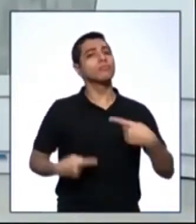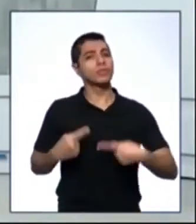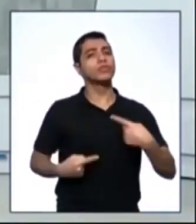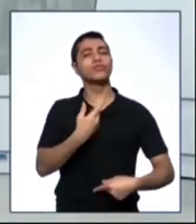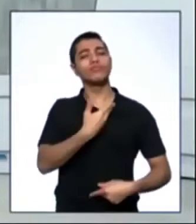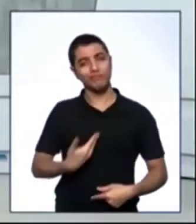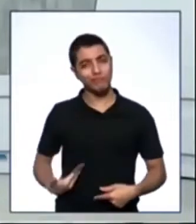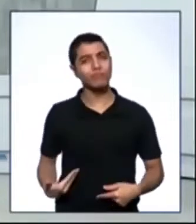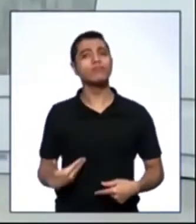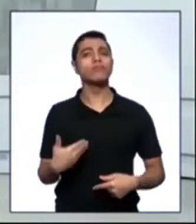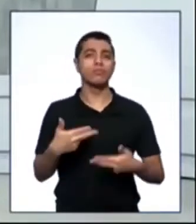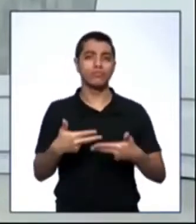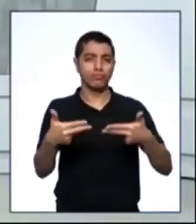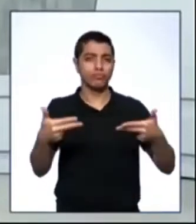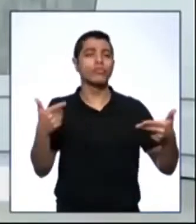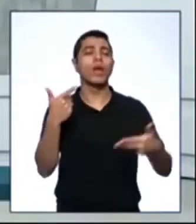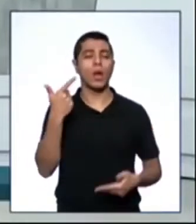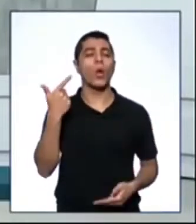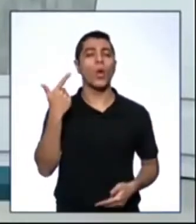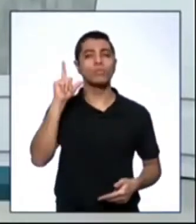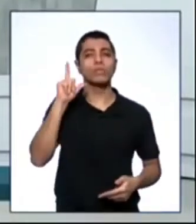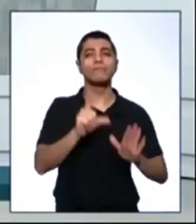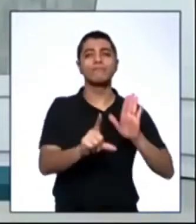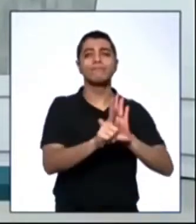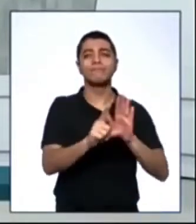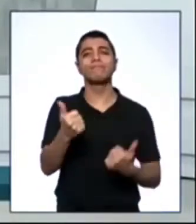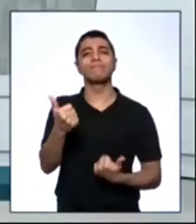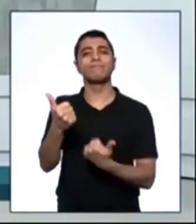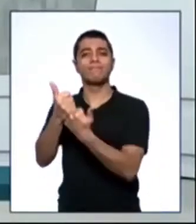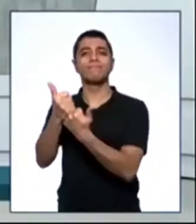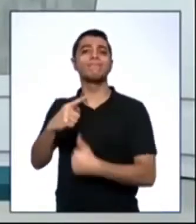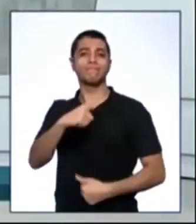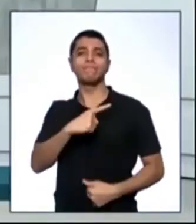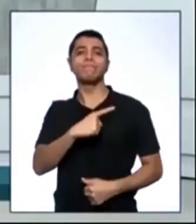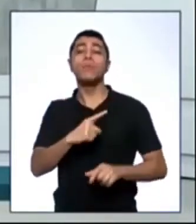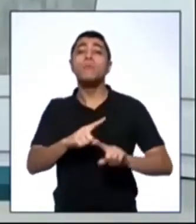políticos. Tudo bem? Só